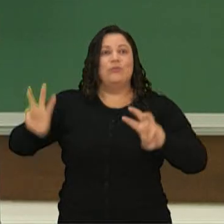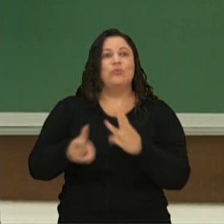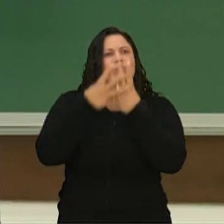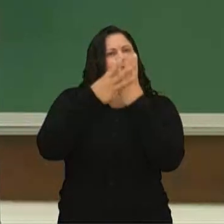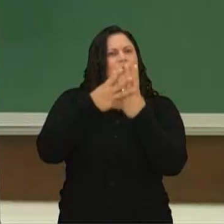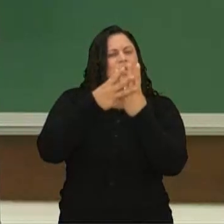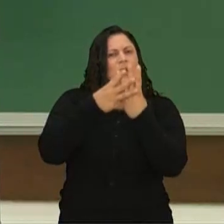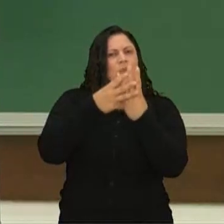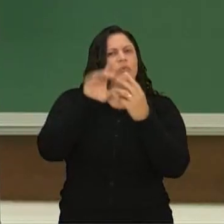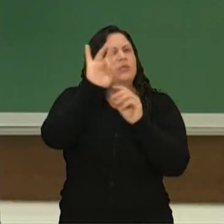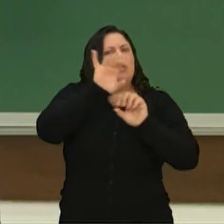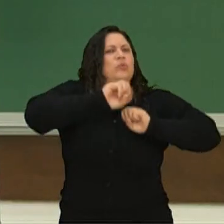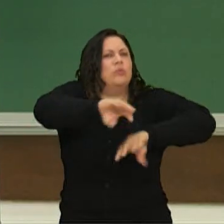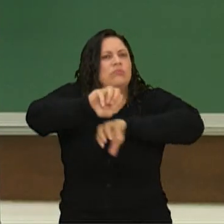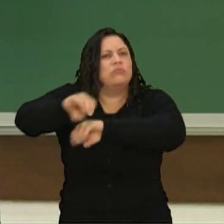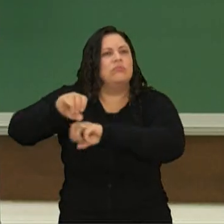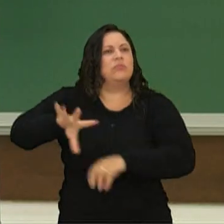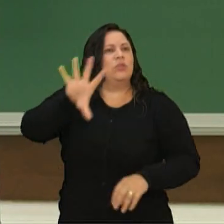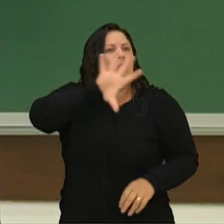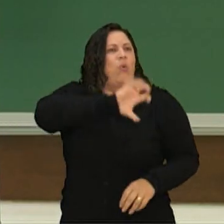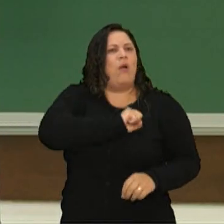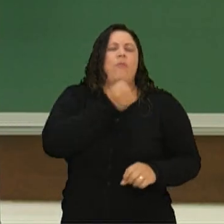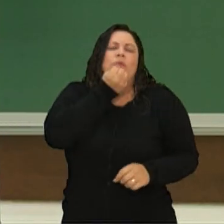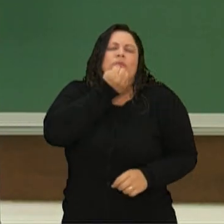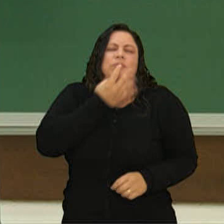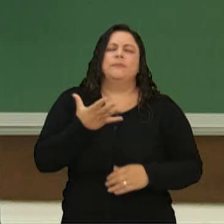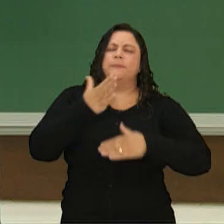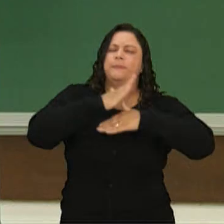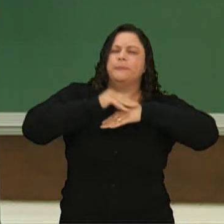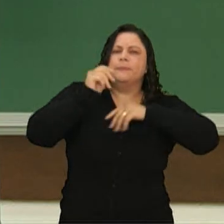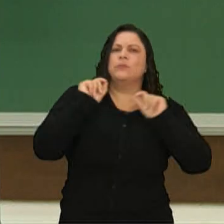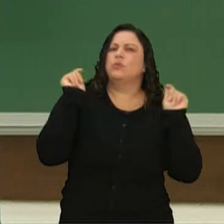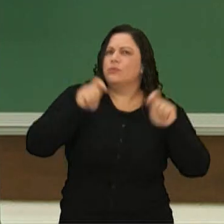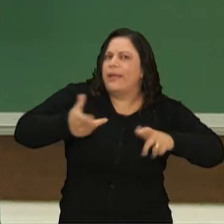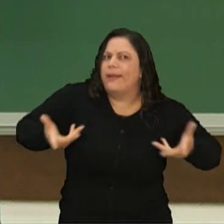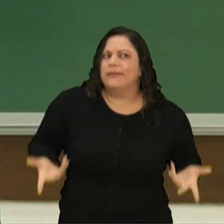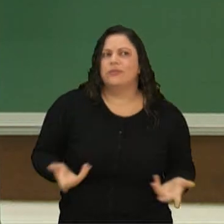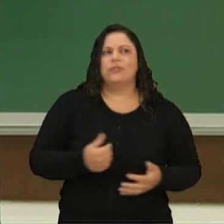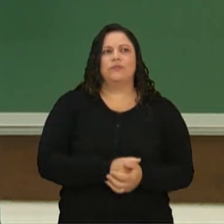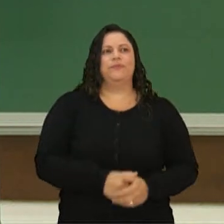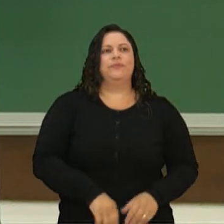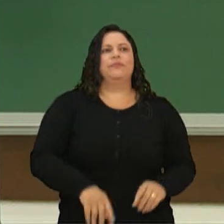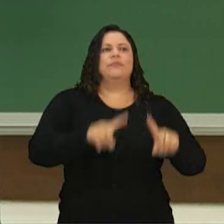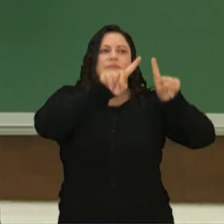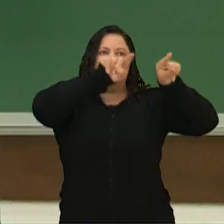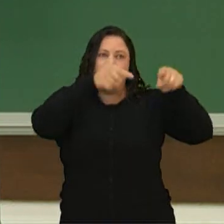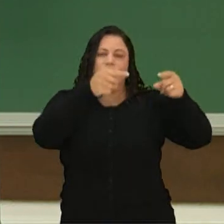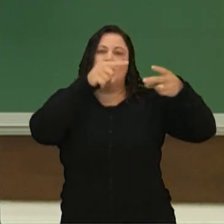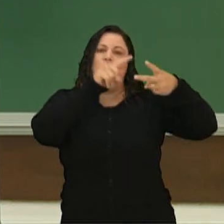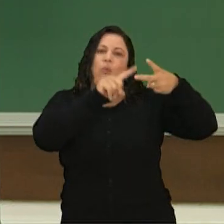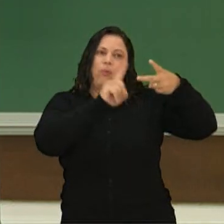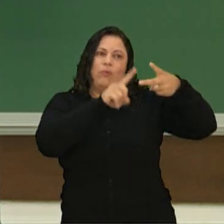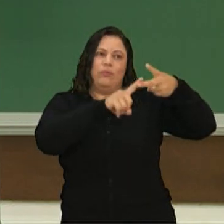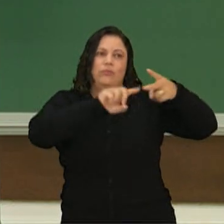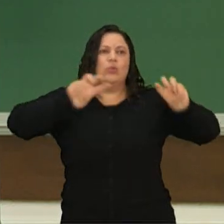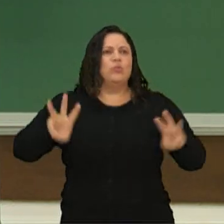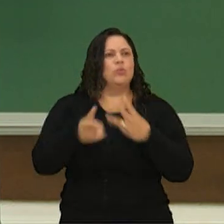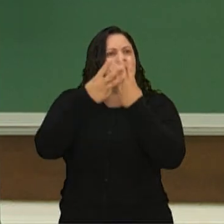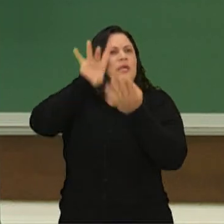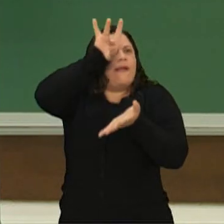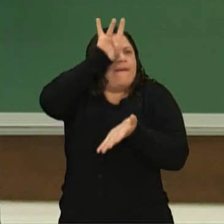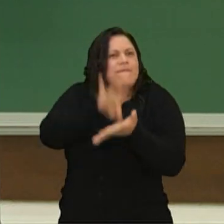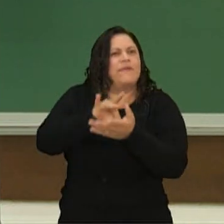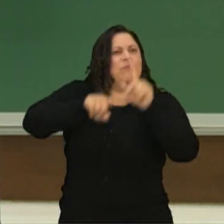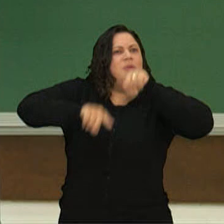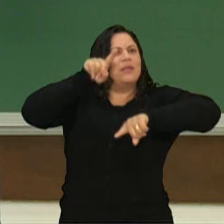que o material é bom e é parte inata do homem e que ele pode desfrutar tanto material como imaterial.